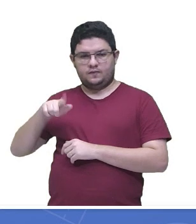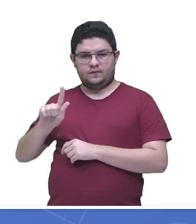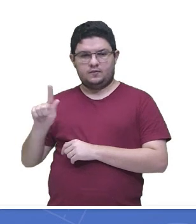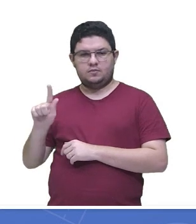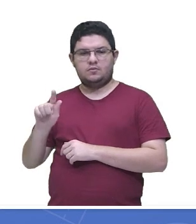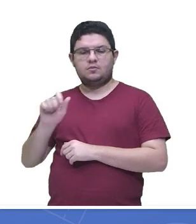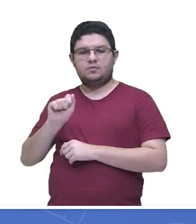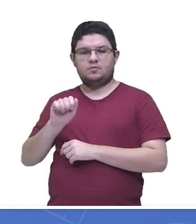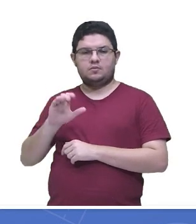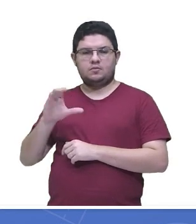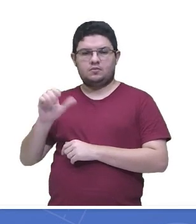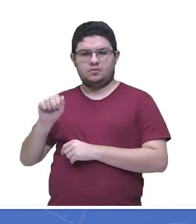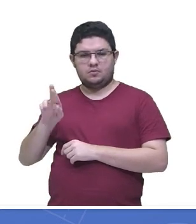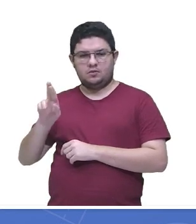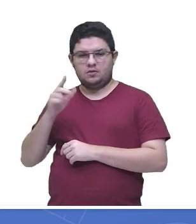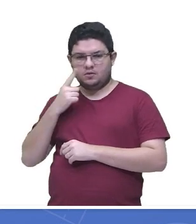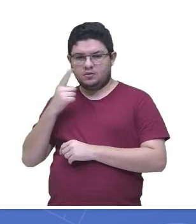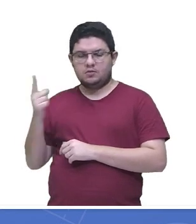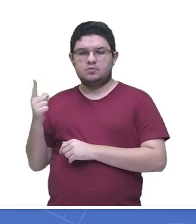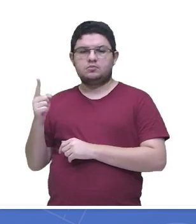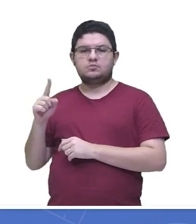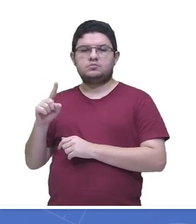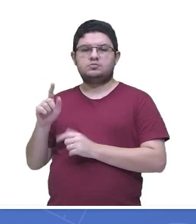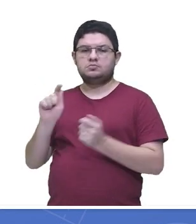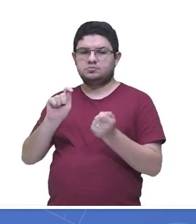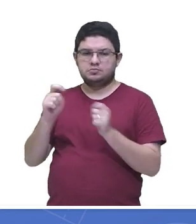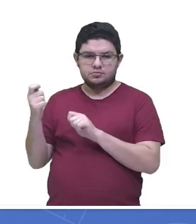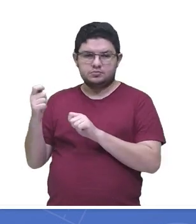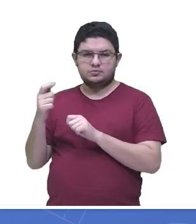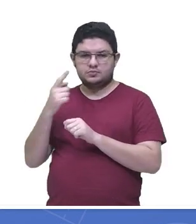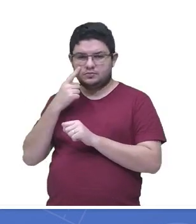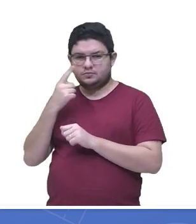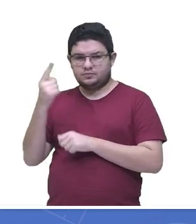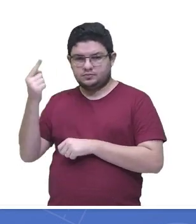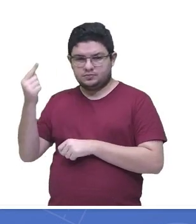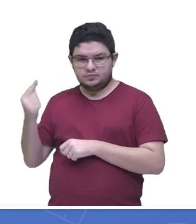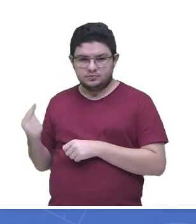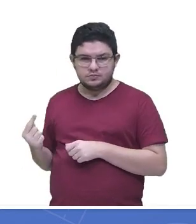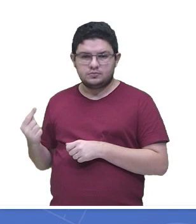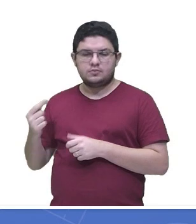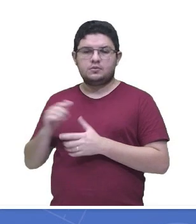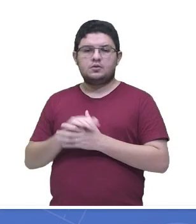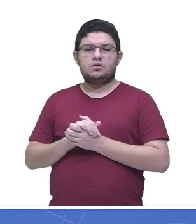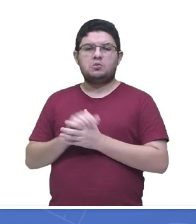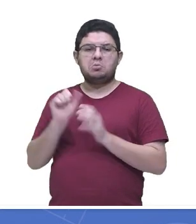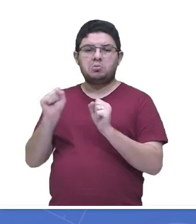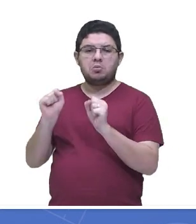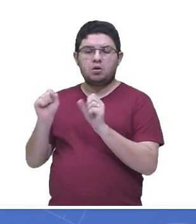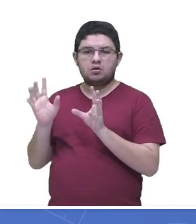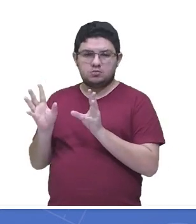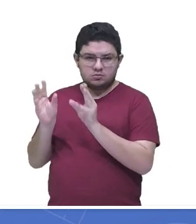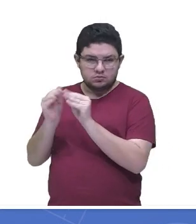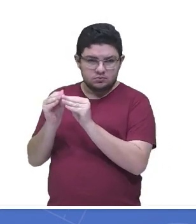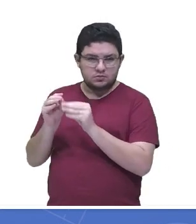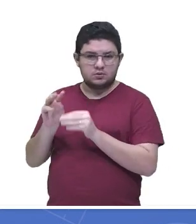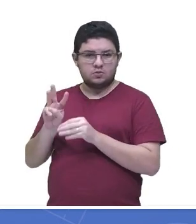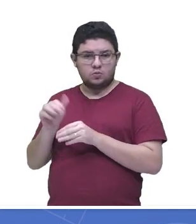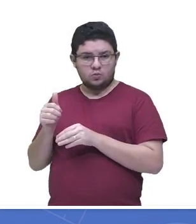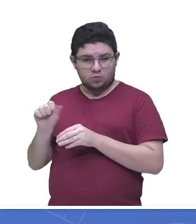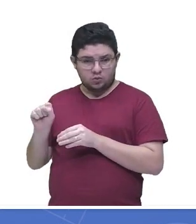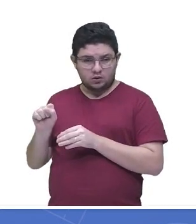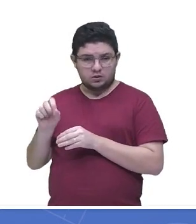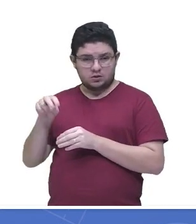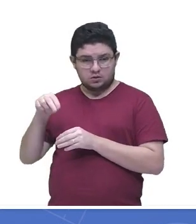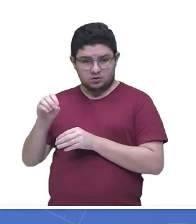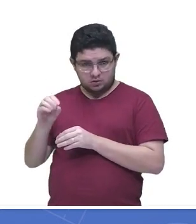estava dirigindo o carro. Posso abreviar? Eu posso diminuir a palavra was not. You